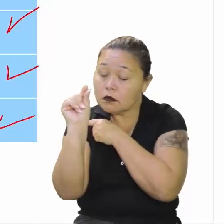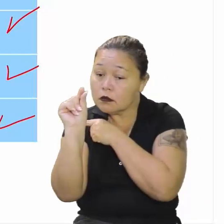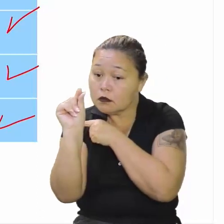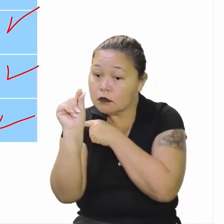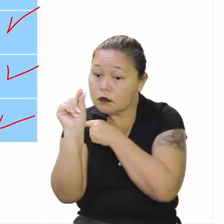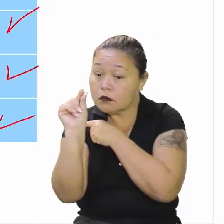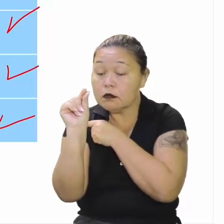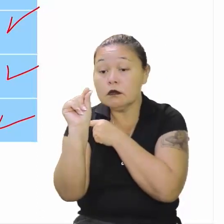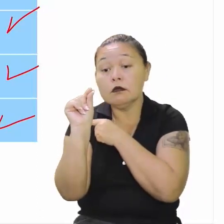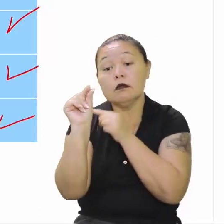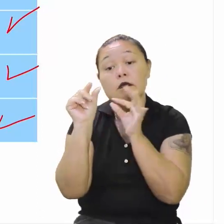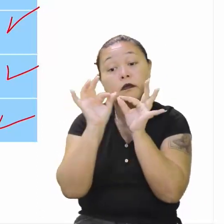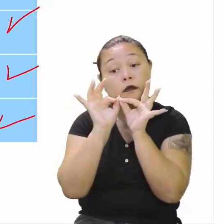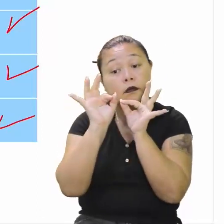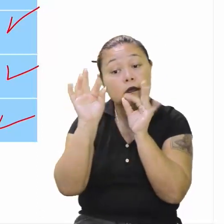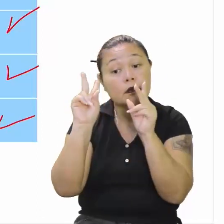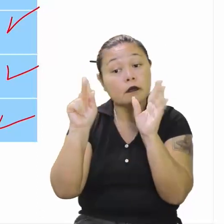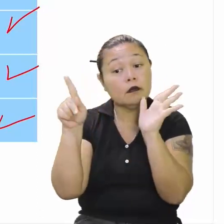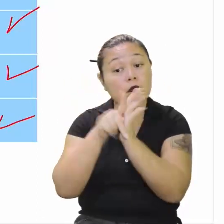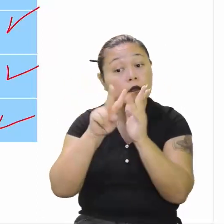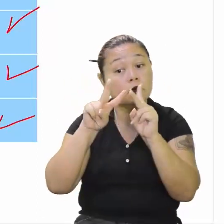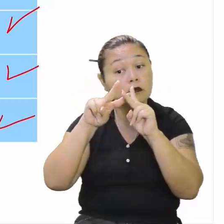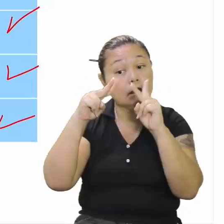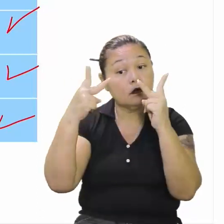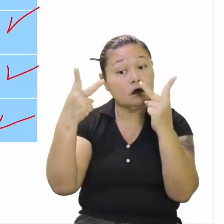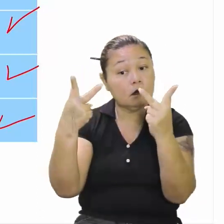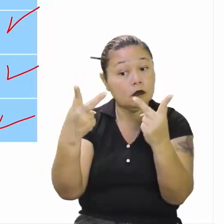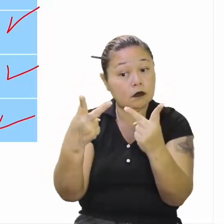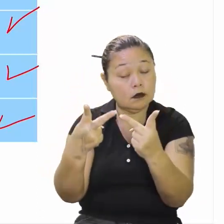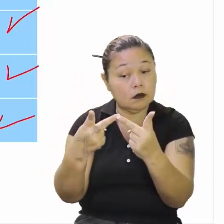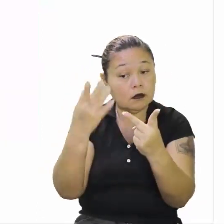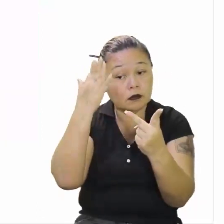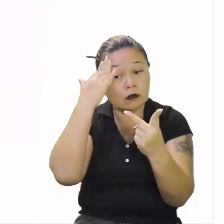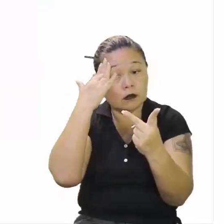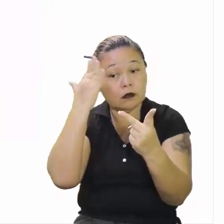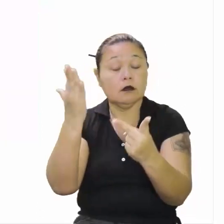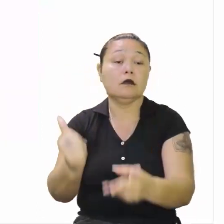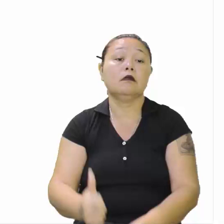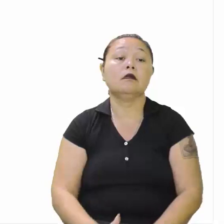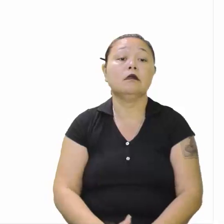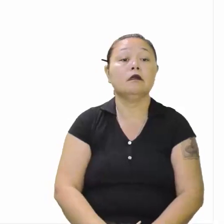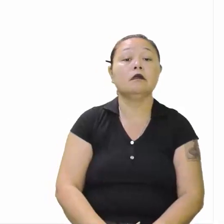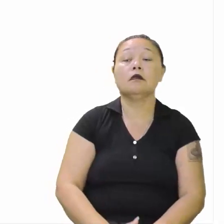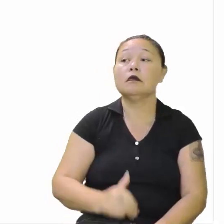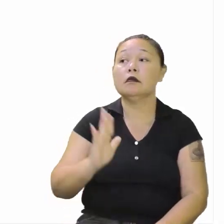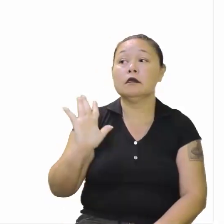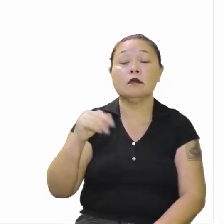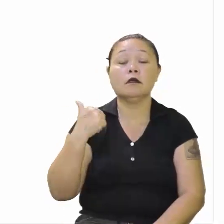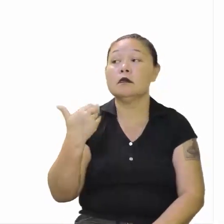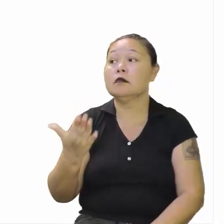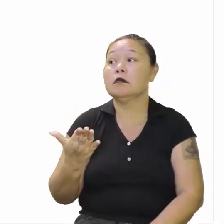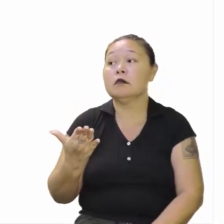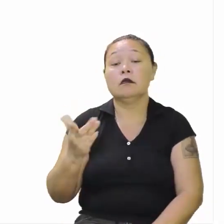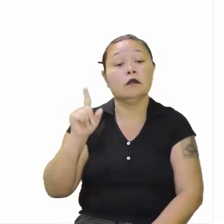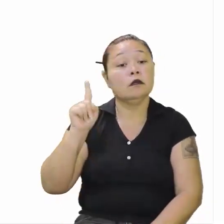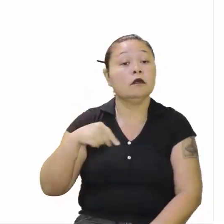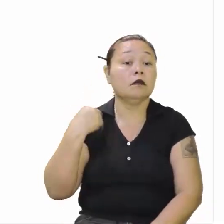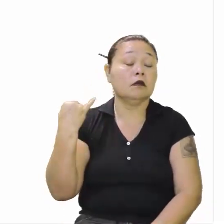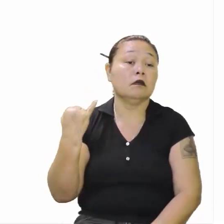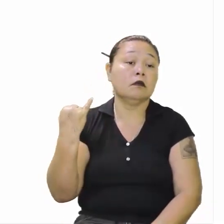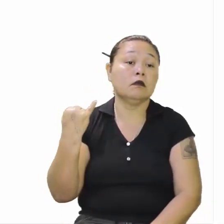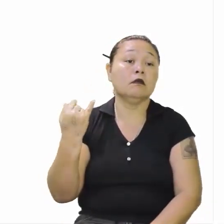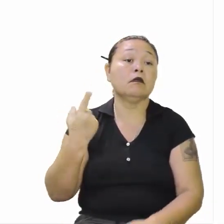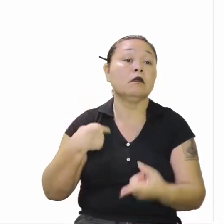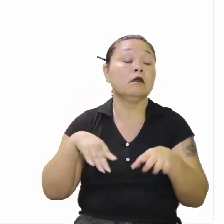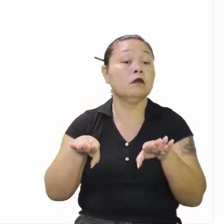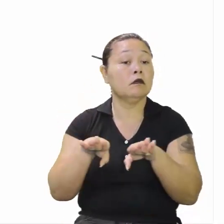de medidas de volume. Joia? Para isso, é importante